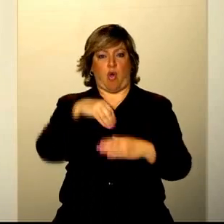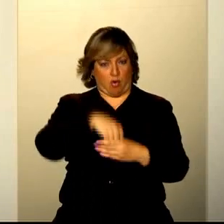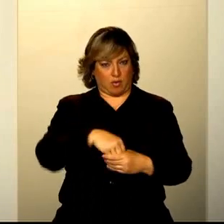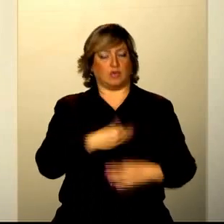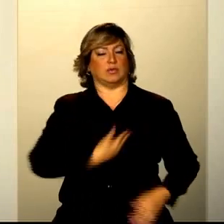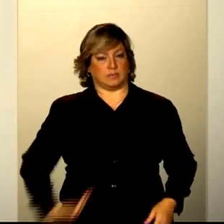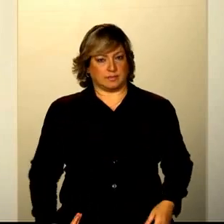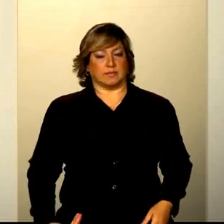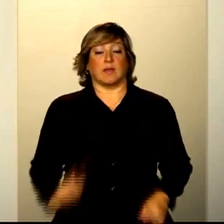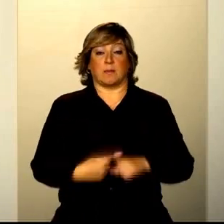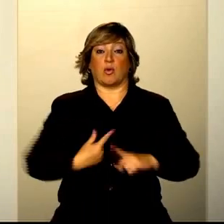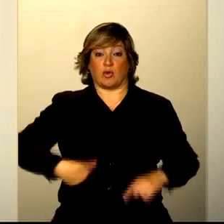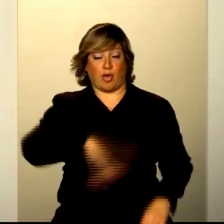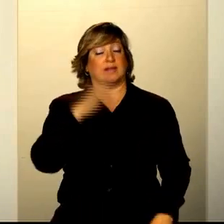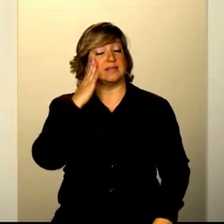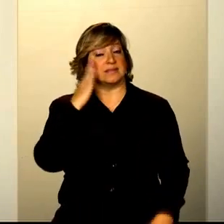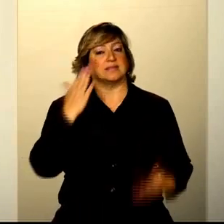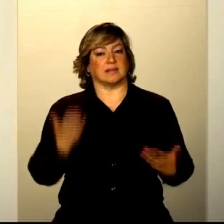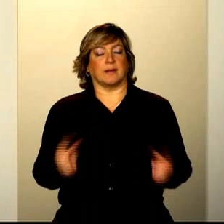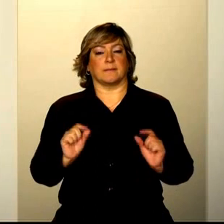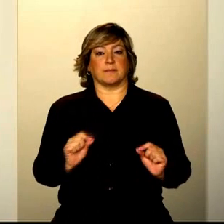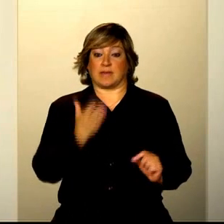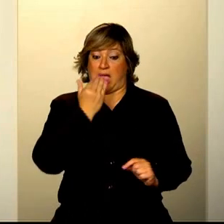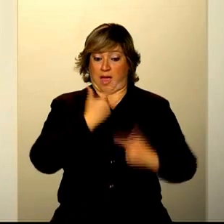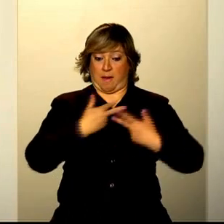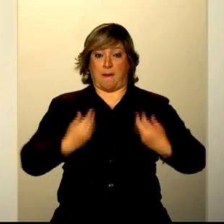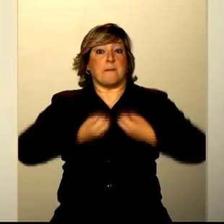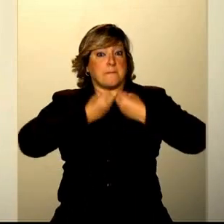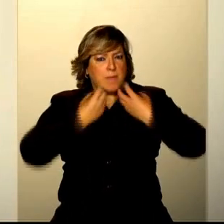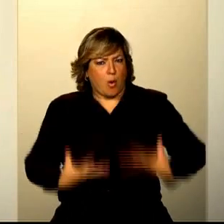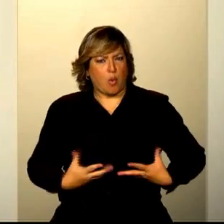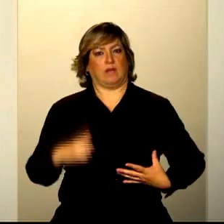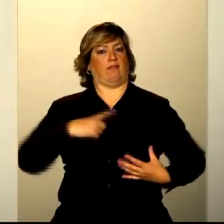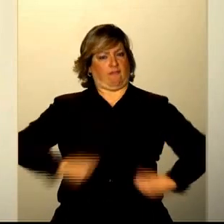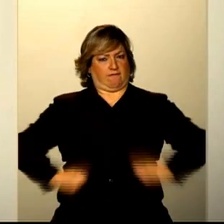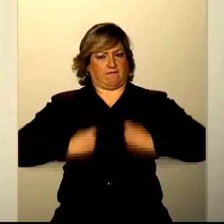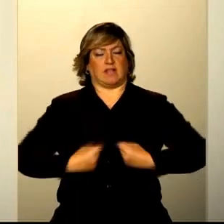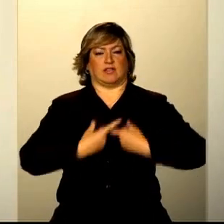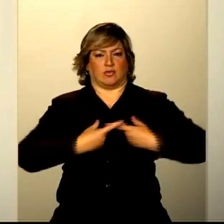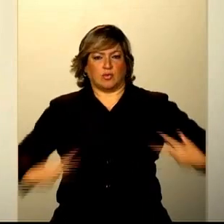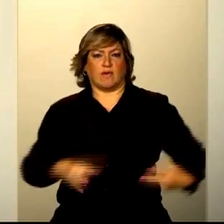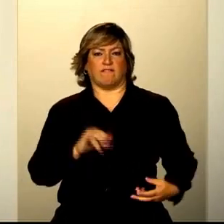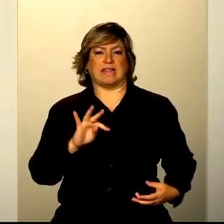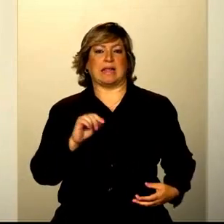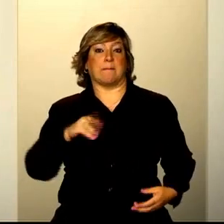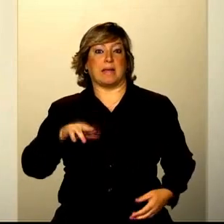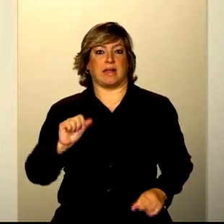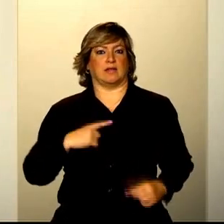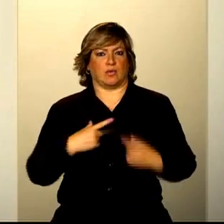escolas públicas porque a gente sabe né Luciano que uma alimentação rica em nutrientes e